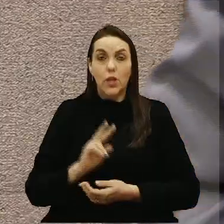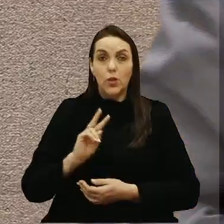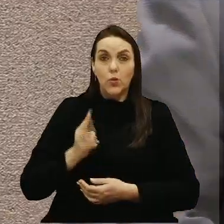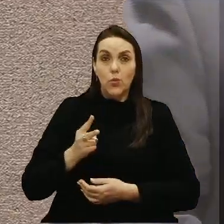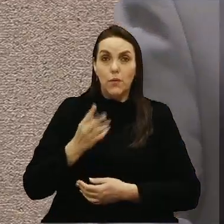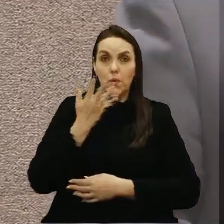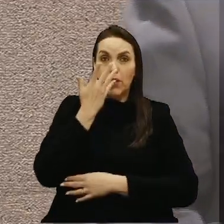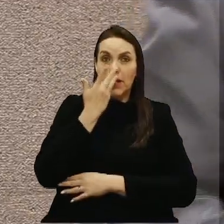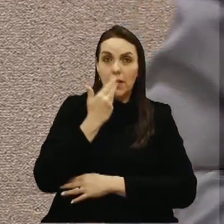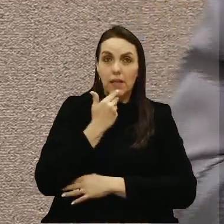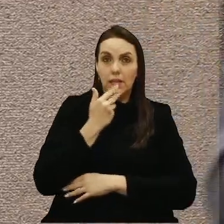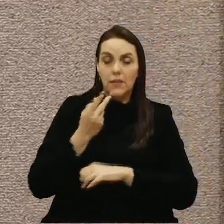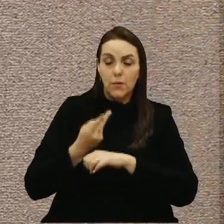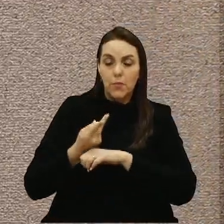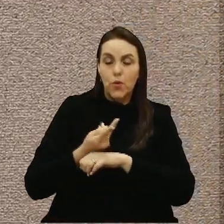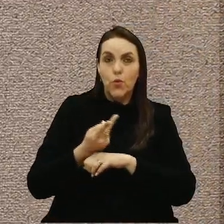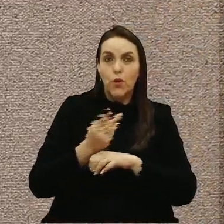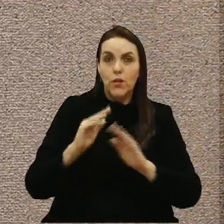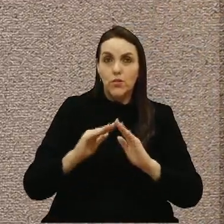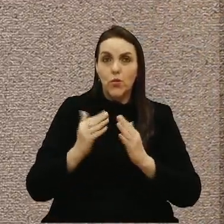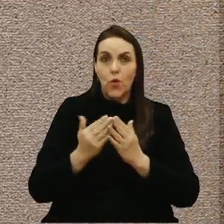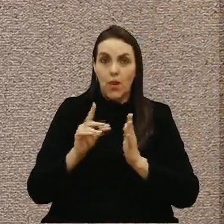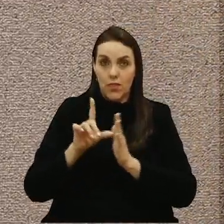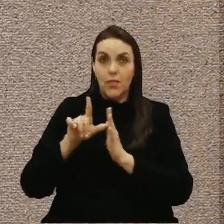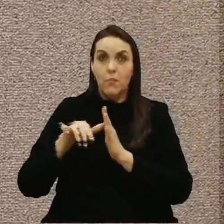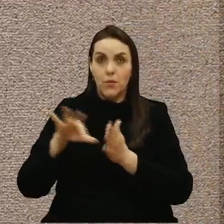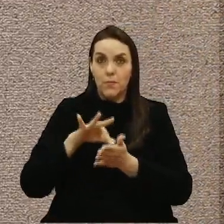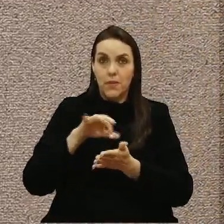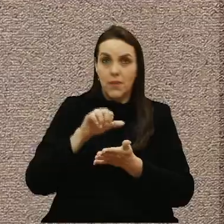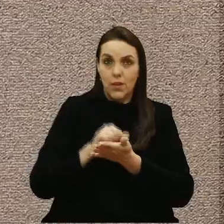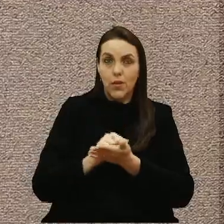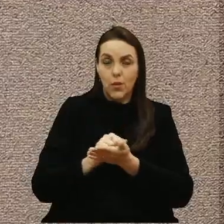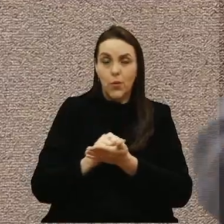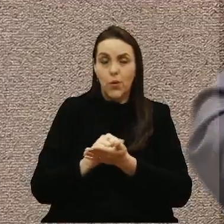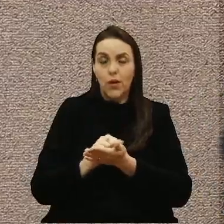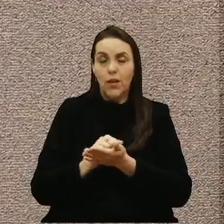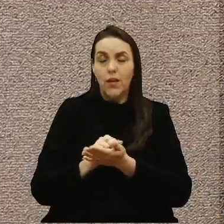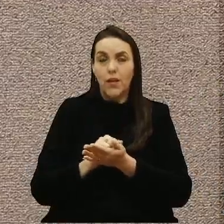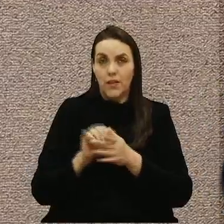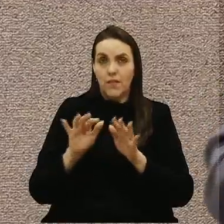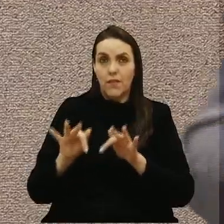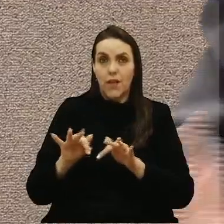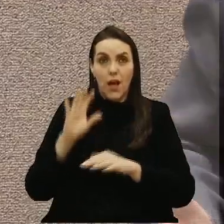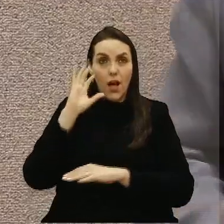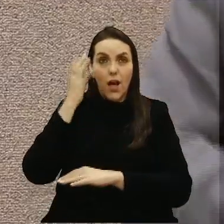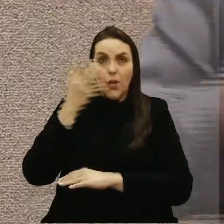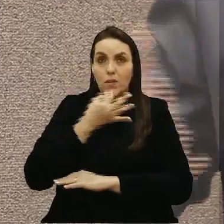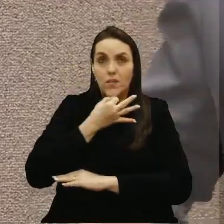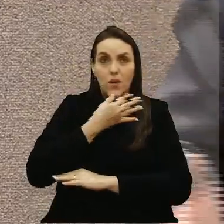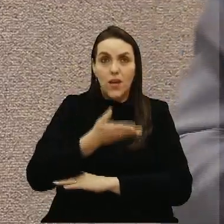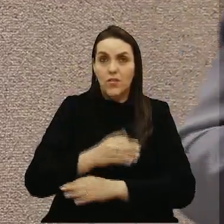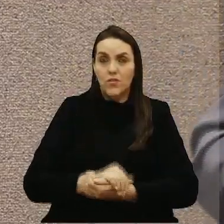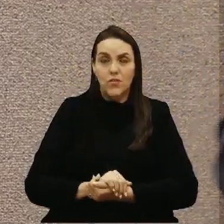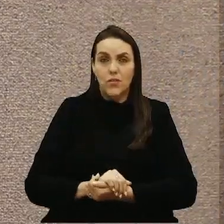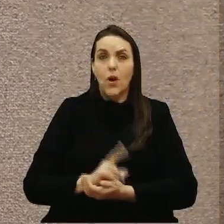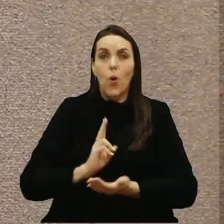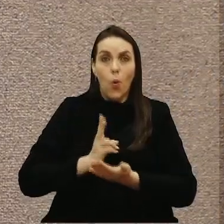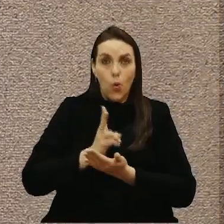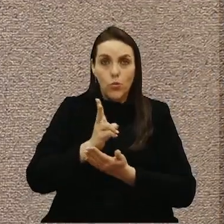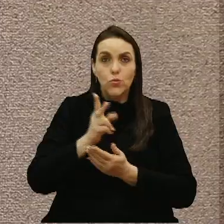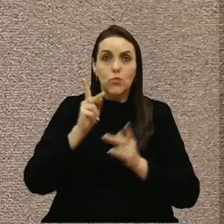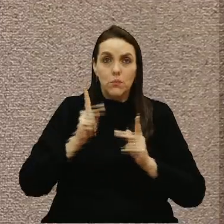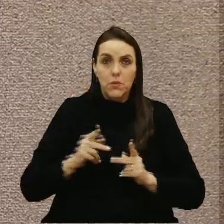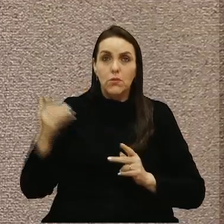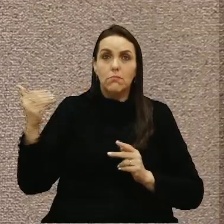que procuraram as escolas após a matrícula ser encerrada, aconteceu em Caxias, acontece, continua chegando